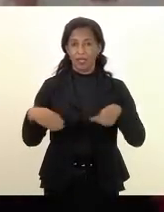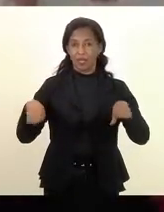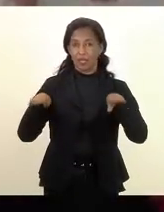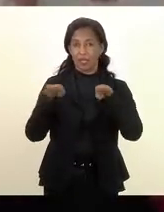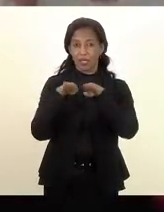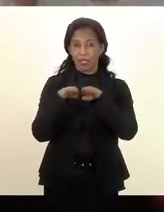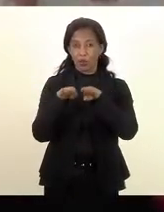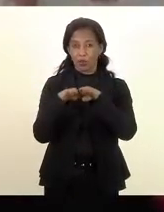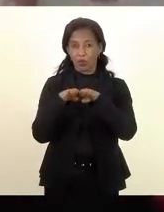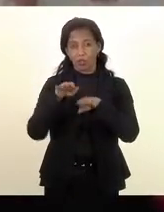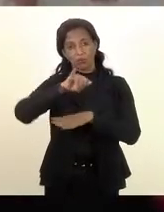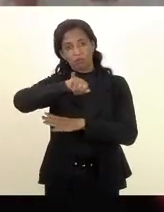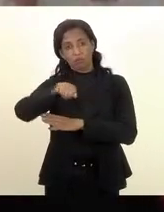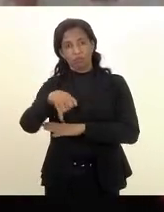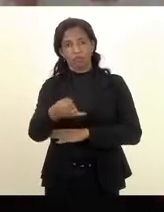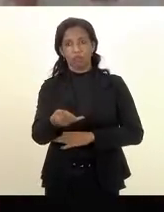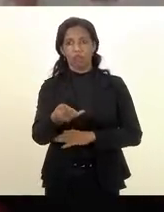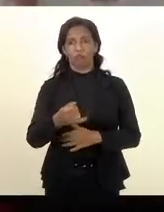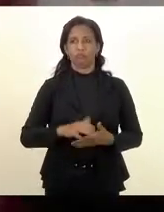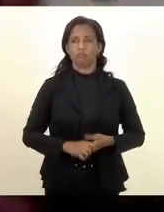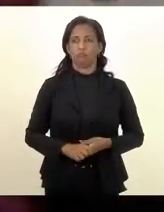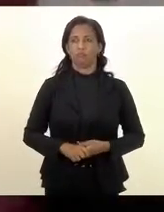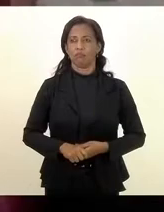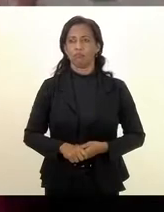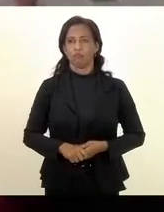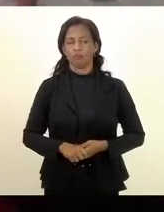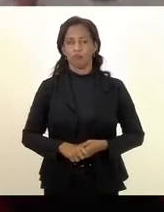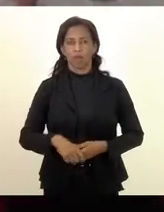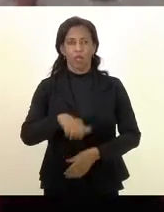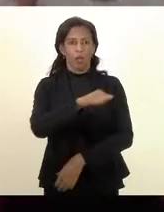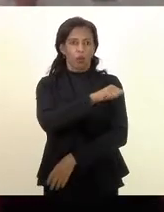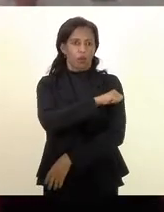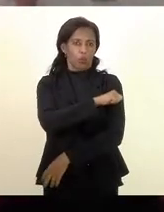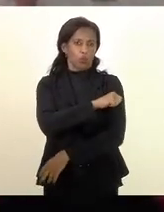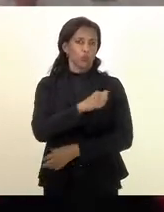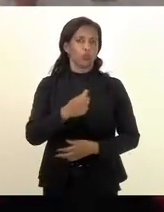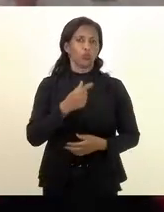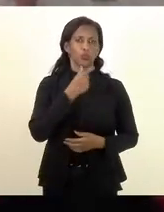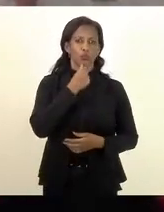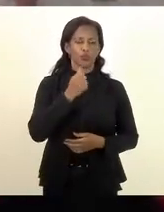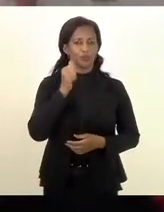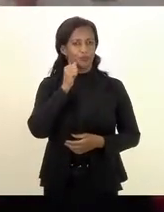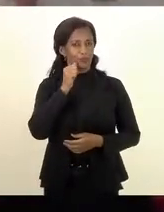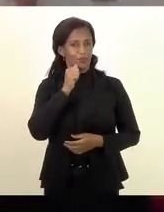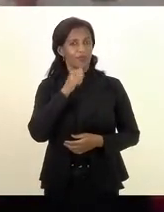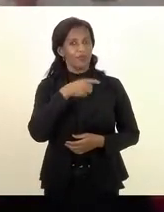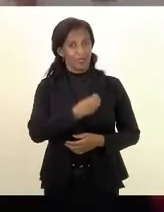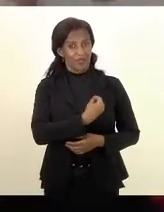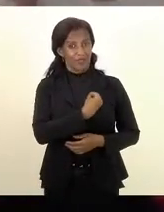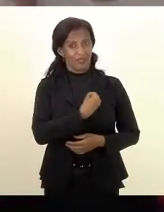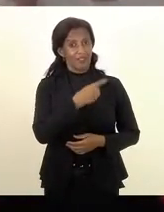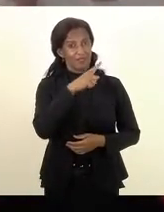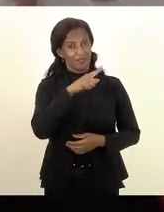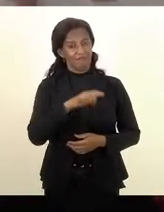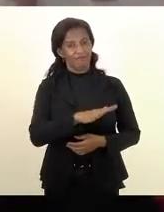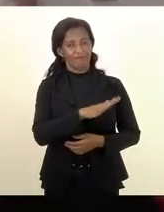oportunidade para os alunos e alunas que são oriundos ali da Rocinha